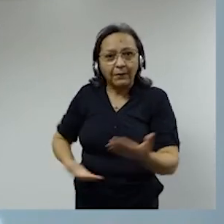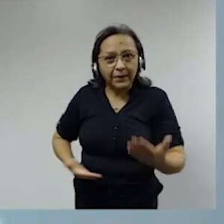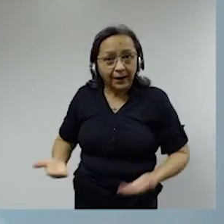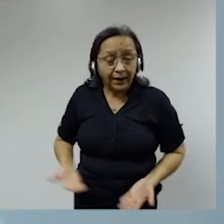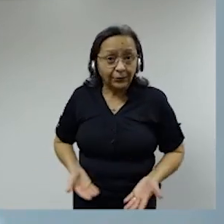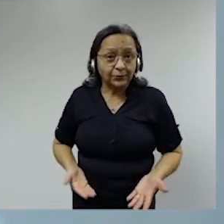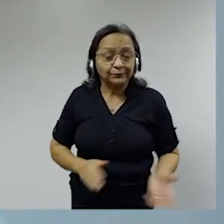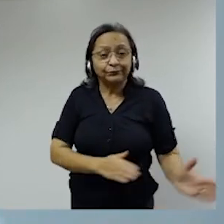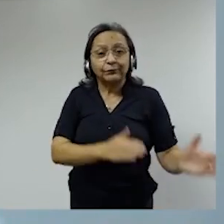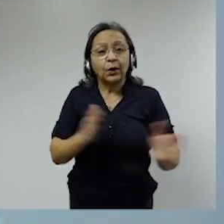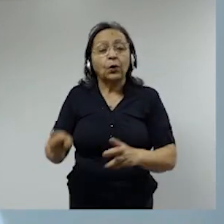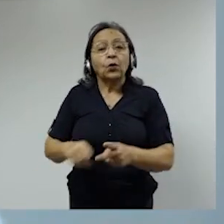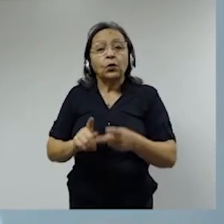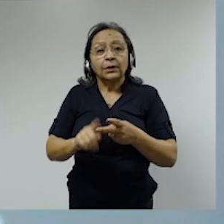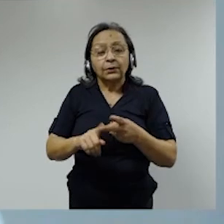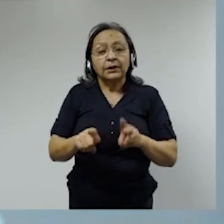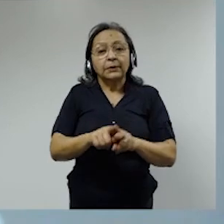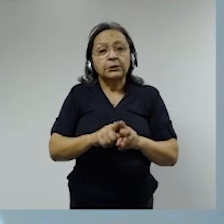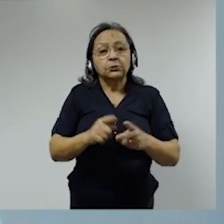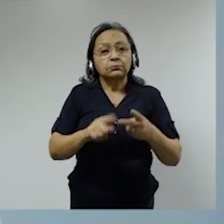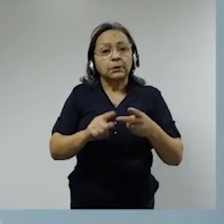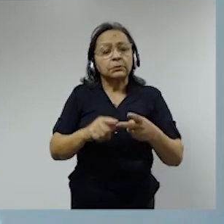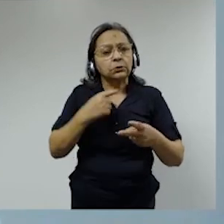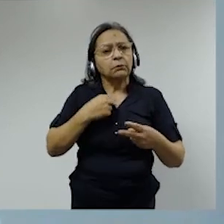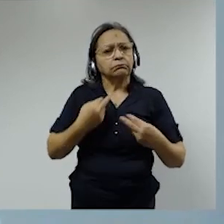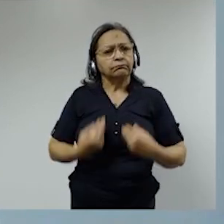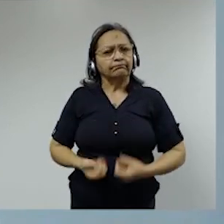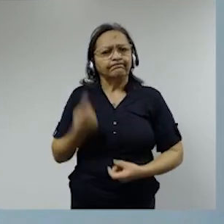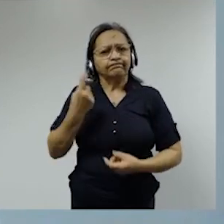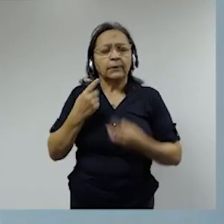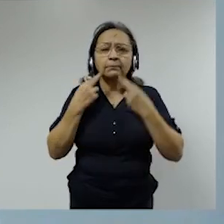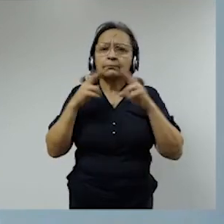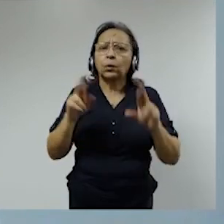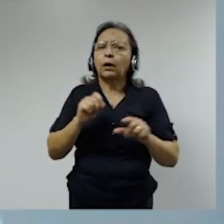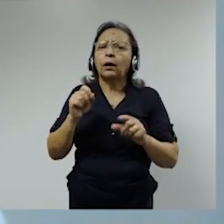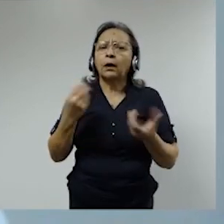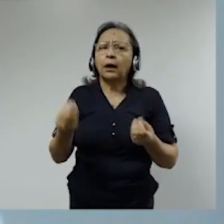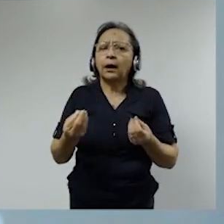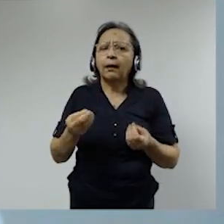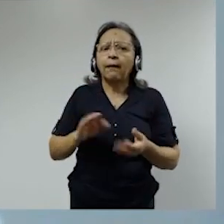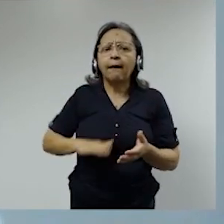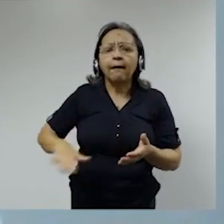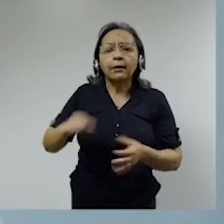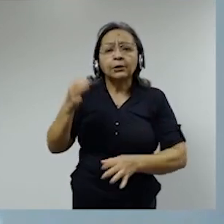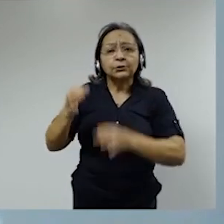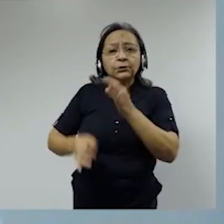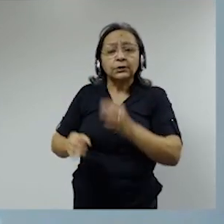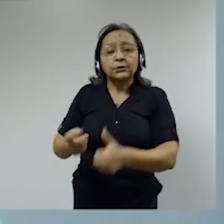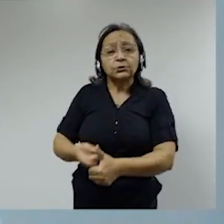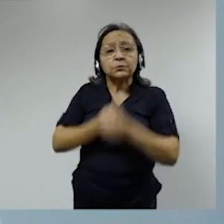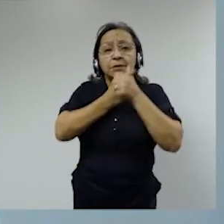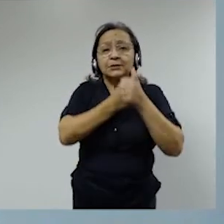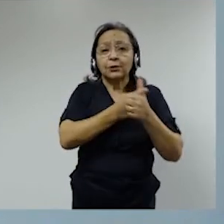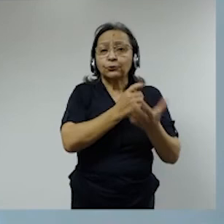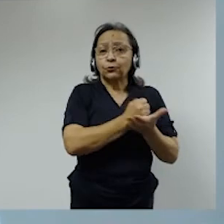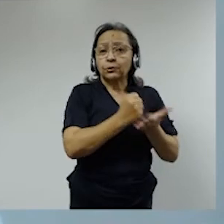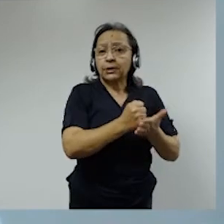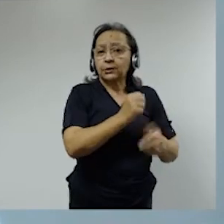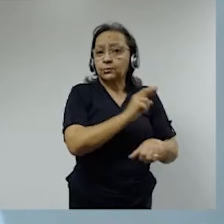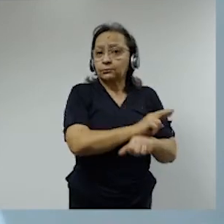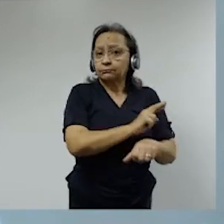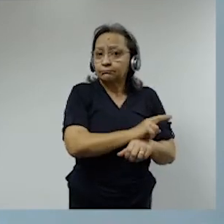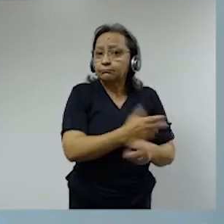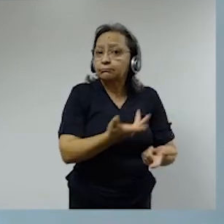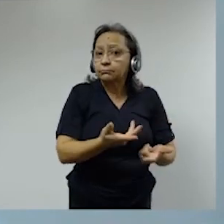sido objeto de indagação diz respeito à natureza jurídica da suspensão temporária do contrato.